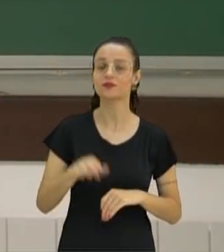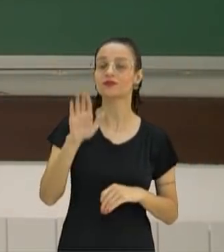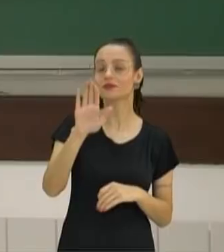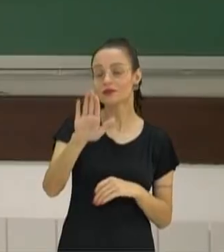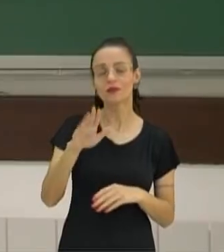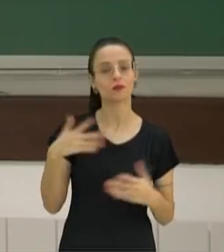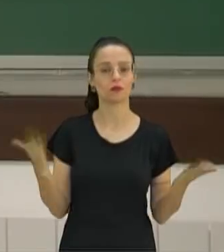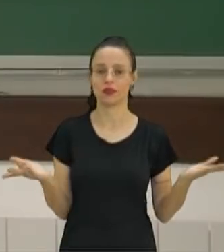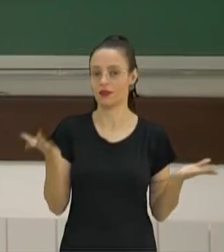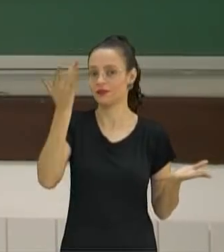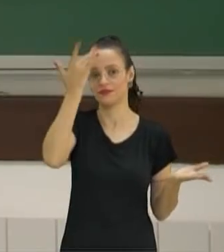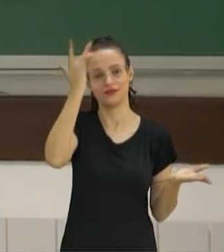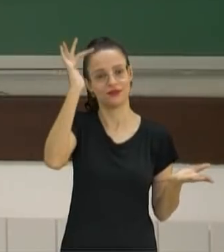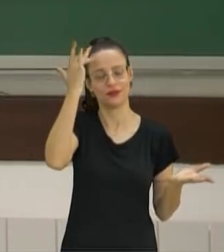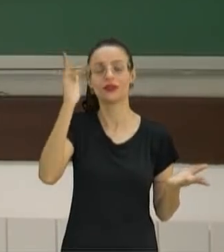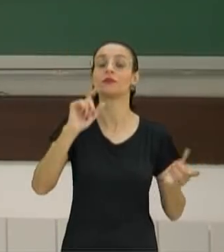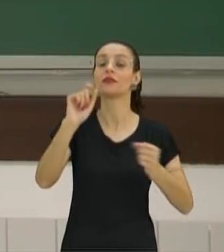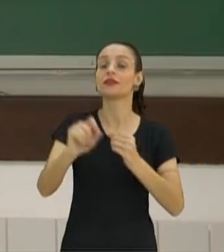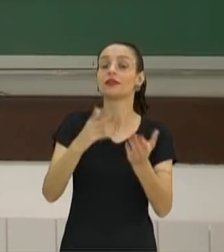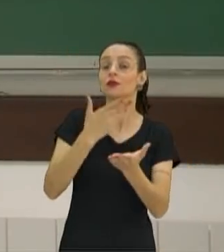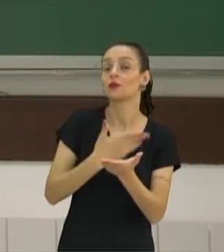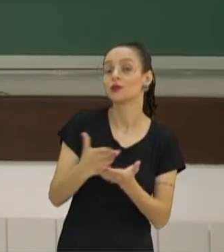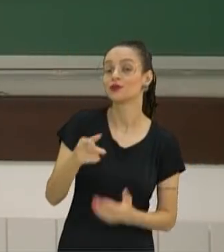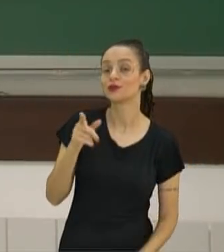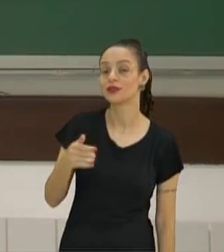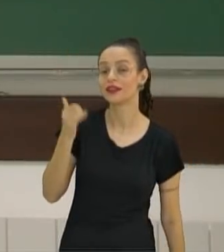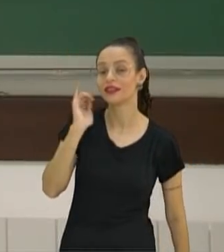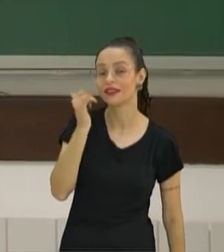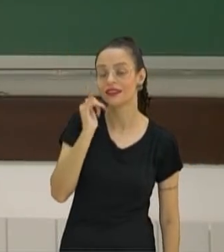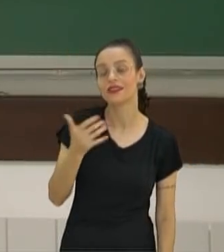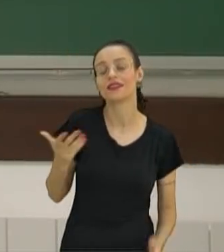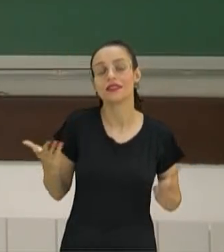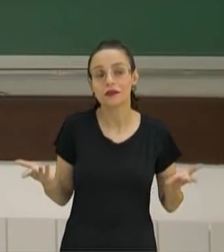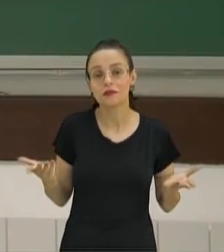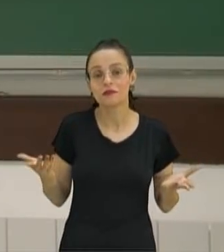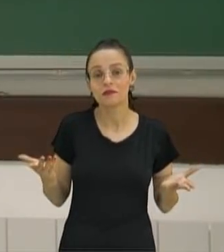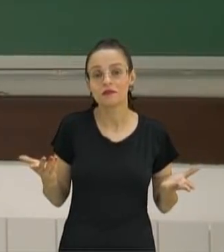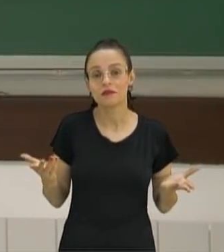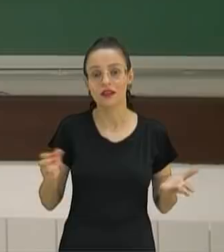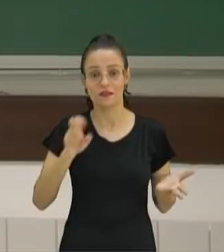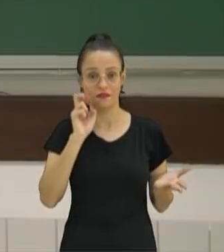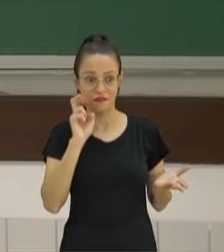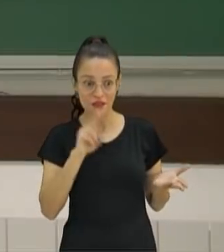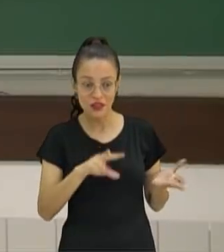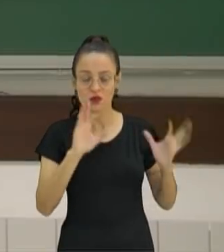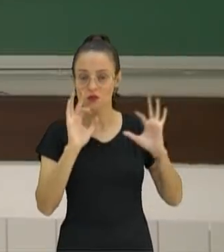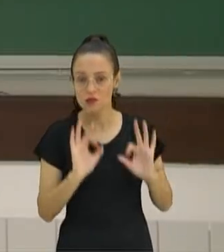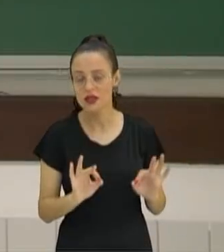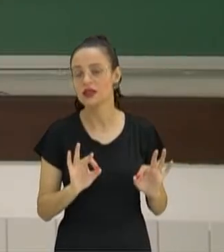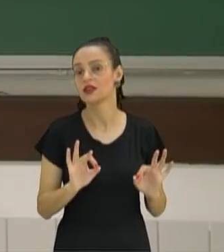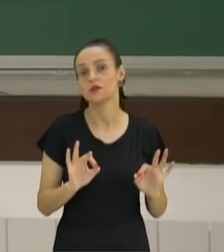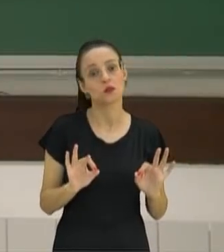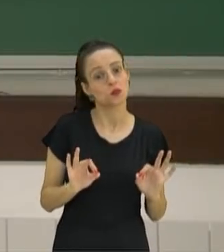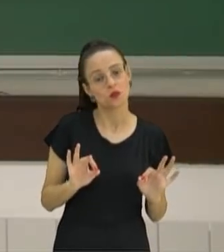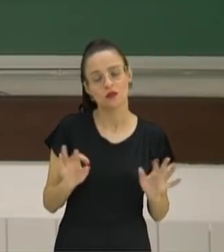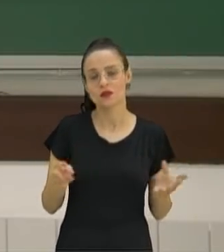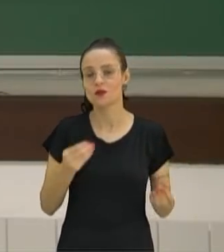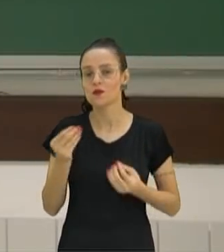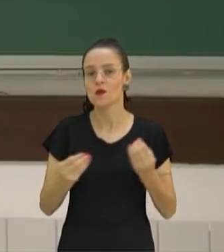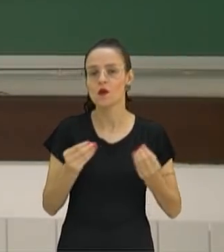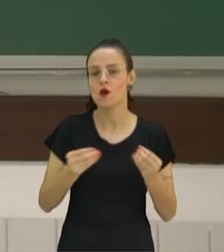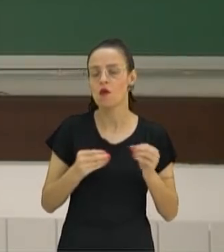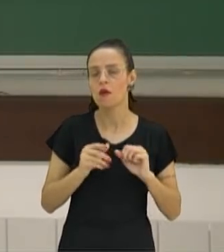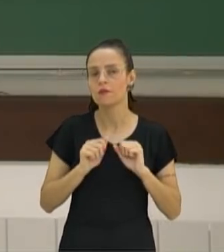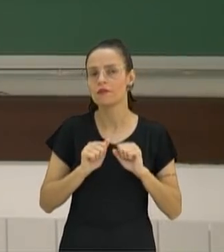gente não sabe, né, quem começou essa lenda, se alguém viu uma serpente uma vez, né, e como isso foi